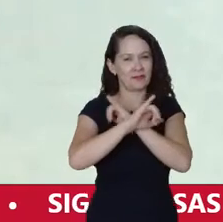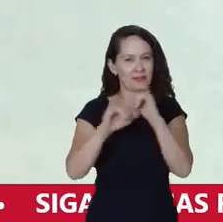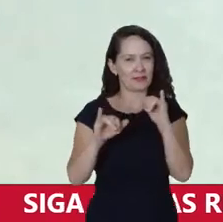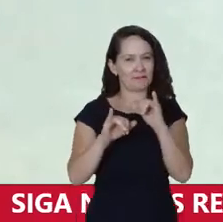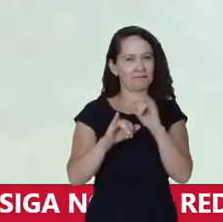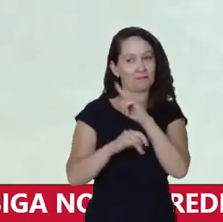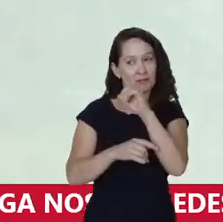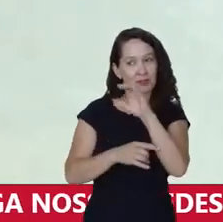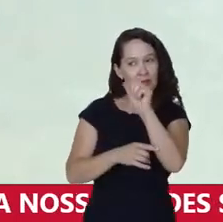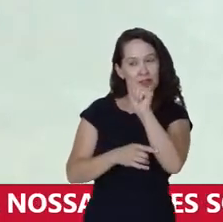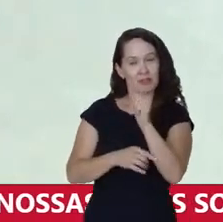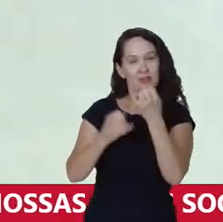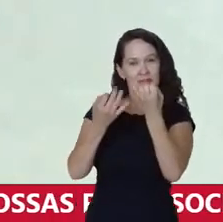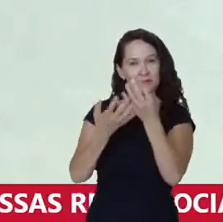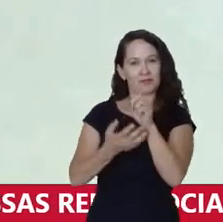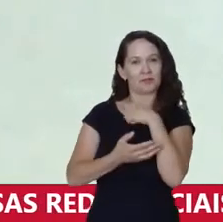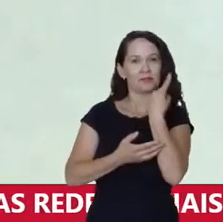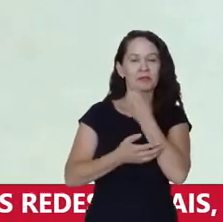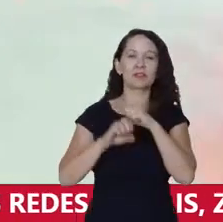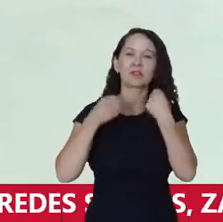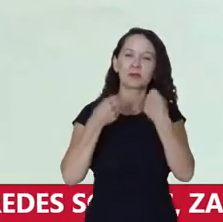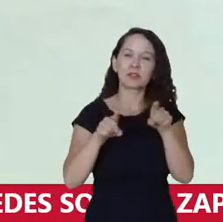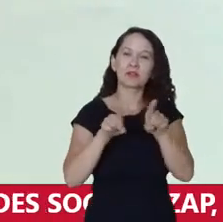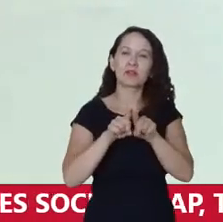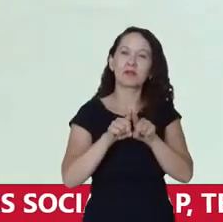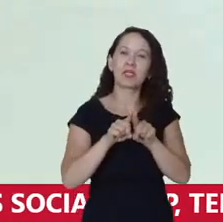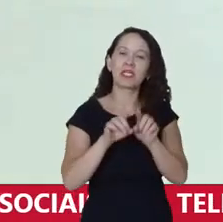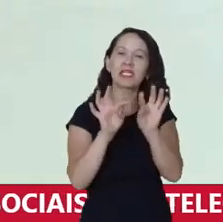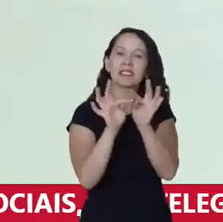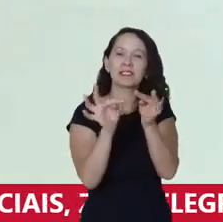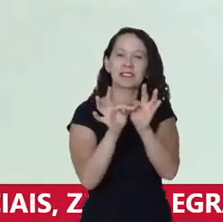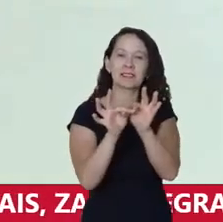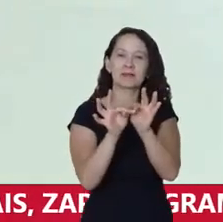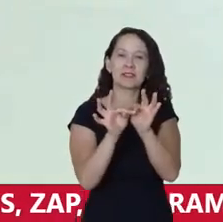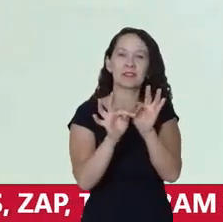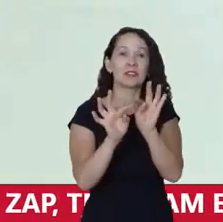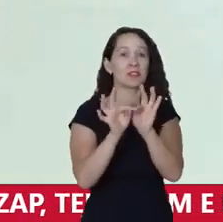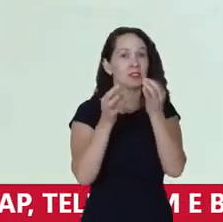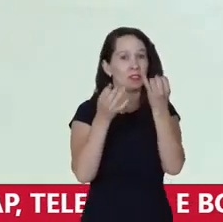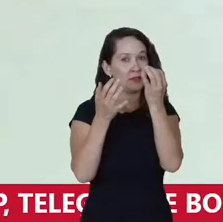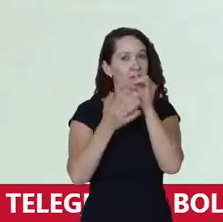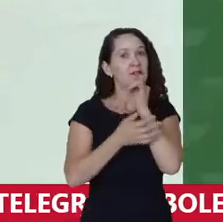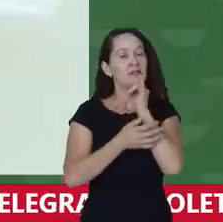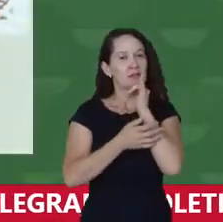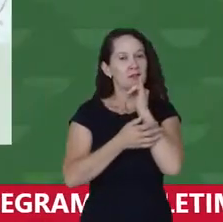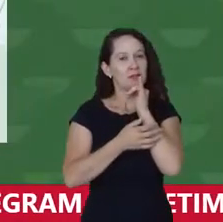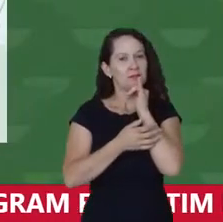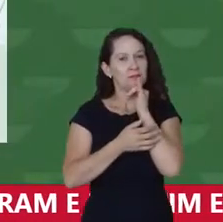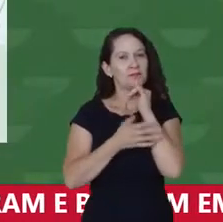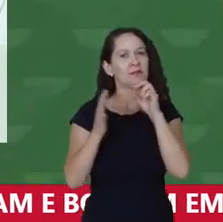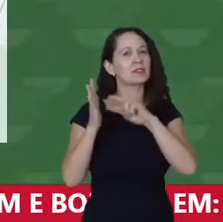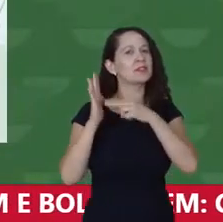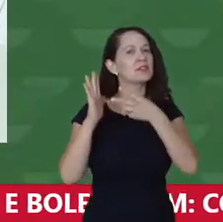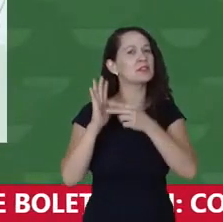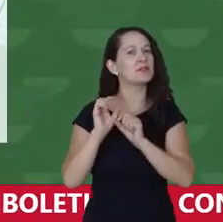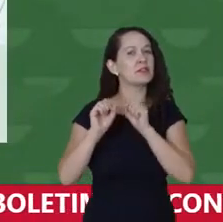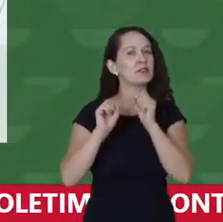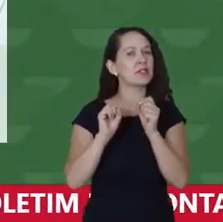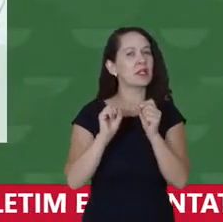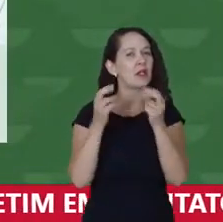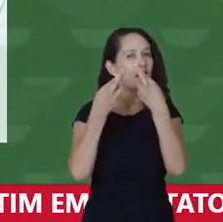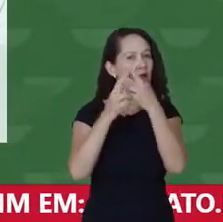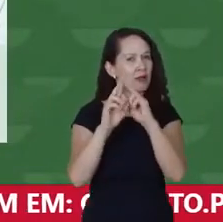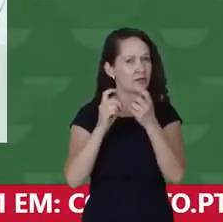o Zeca disse, a gente precisa também tornar mais simples. Eu quero exemplificar aqui. O que significa essa